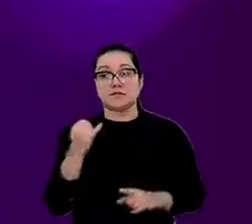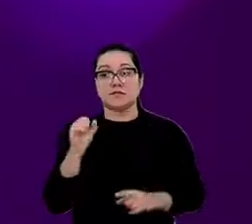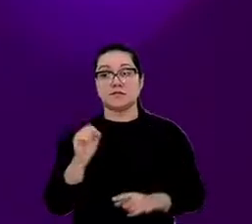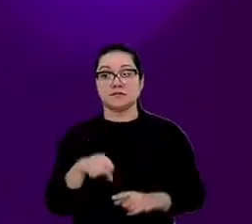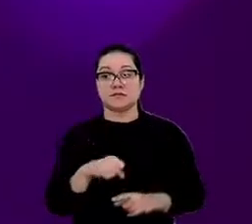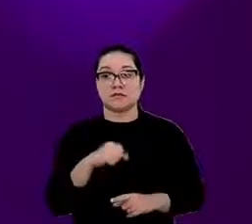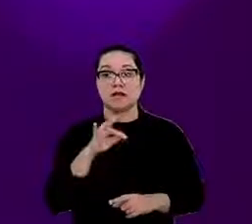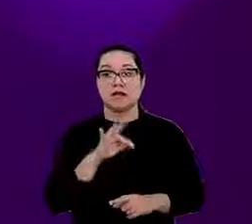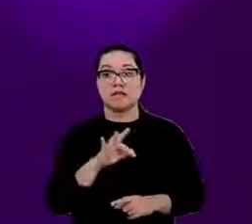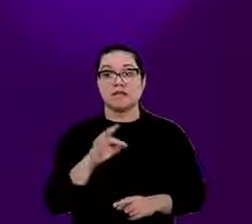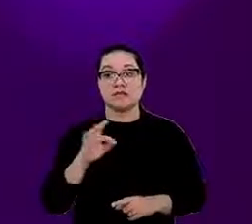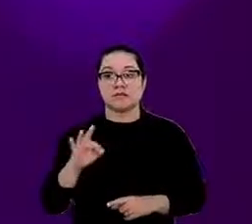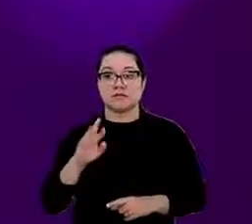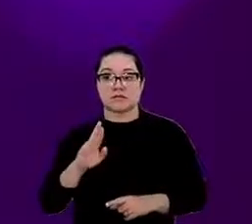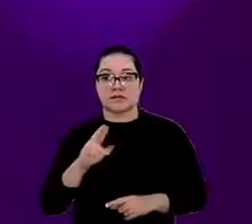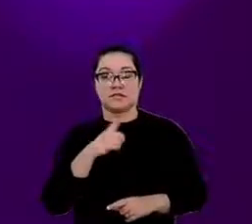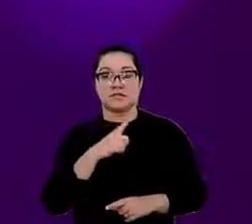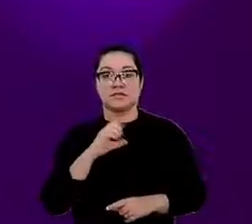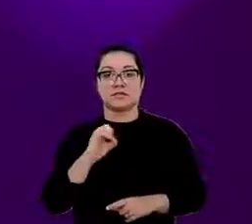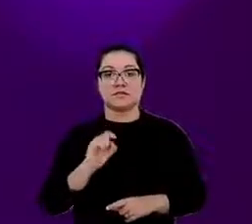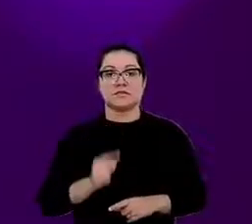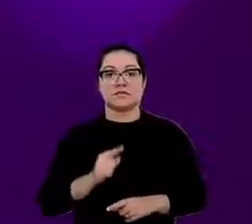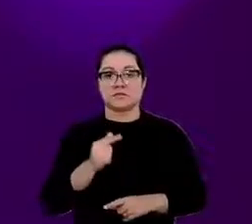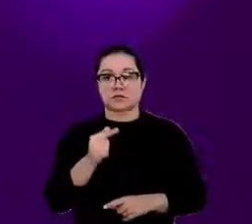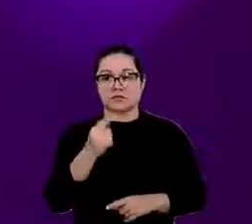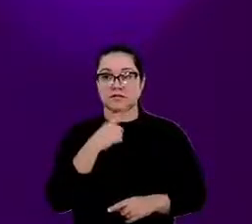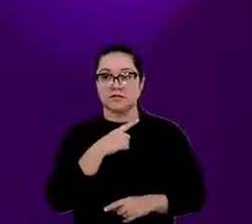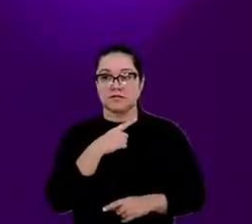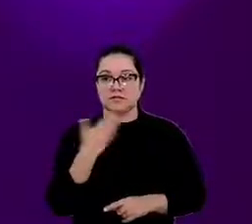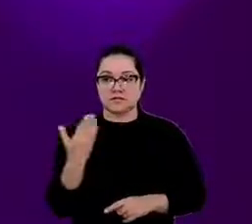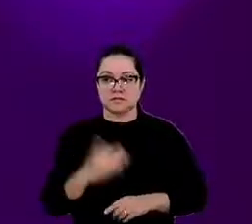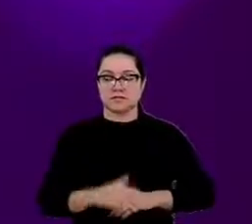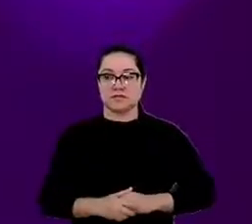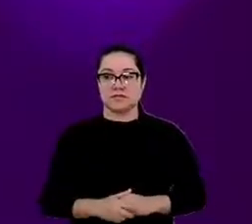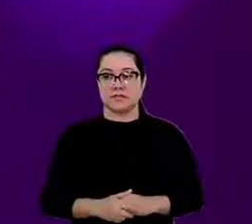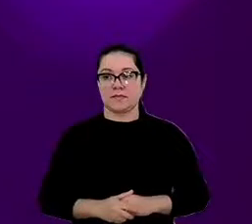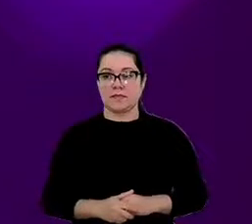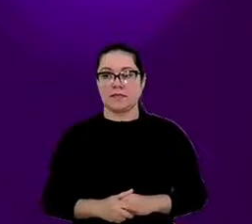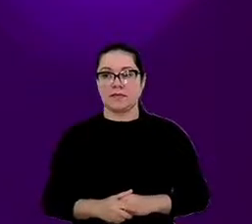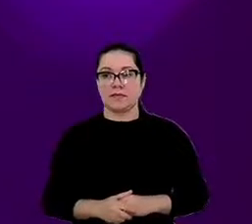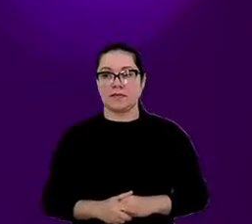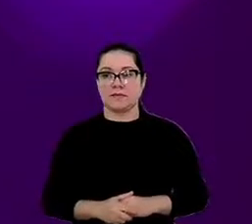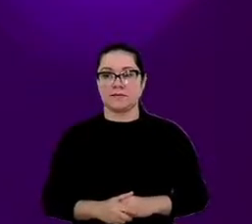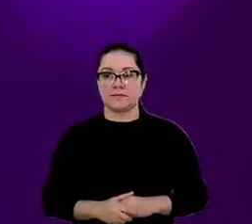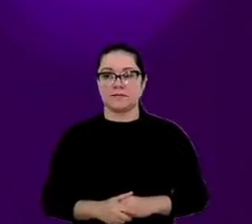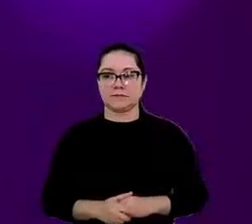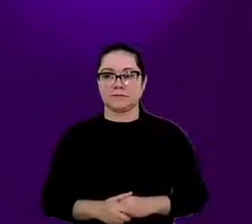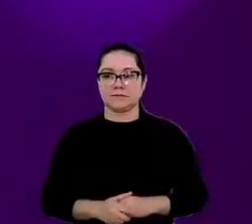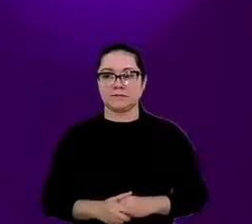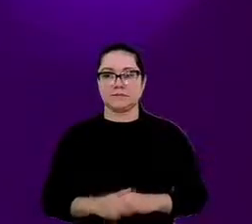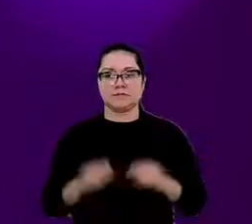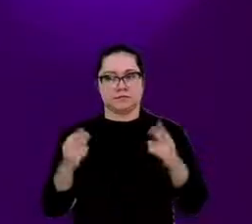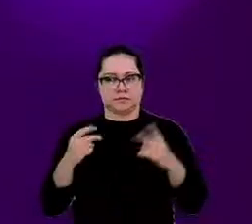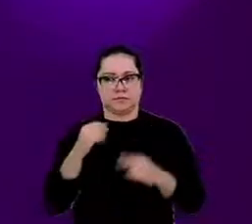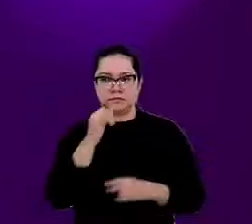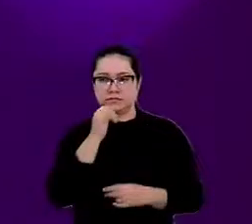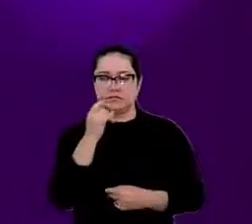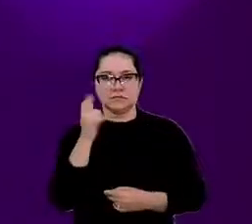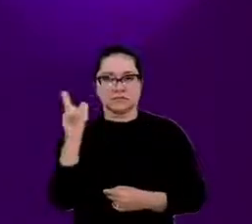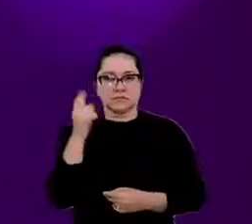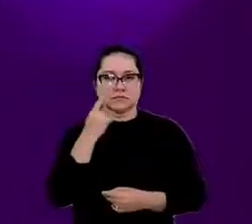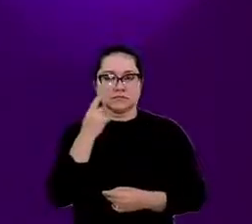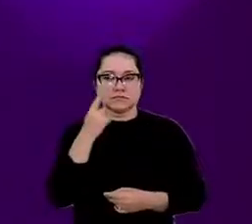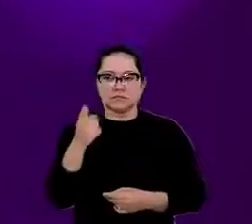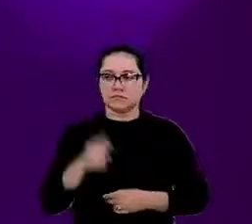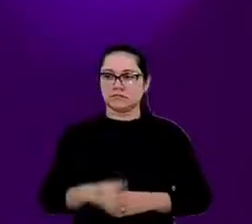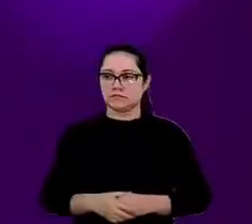FFR de 0,7, ou seja, com isquemia e redução do fluxo presente. Notem nesse exemplo, da